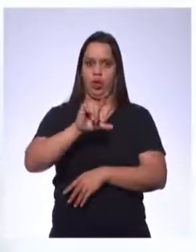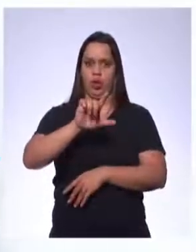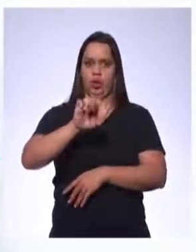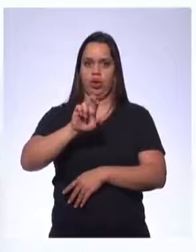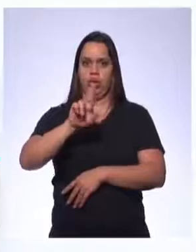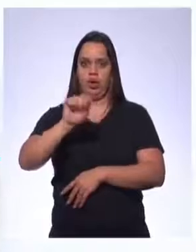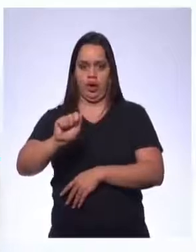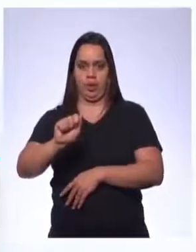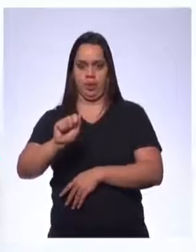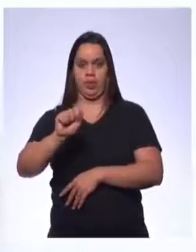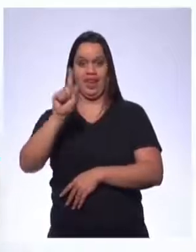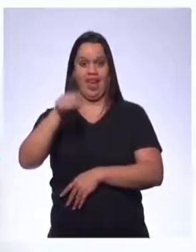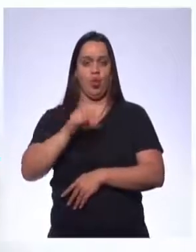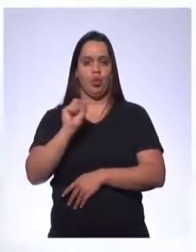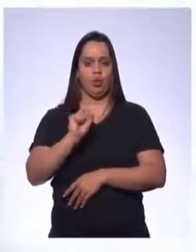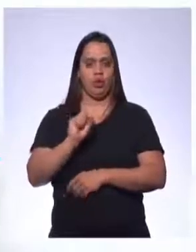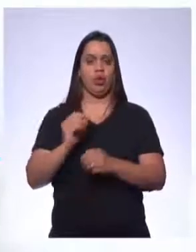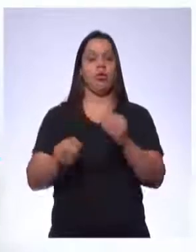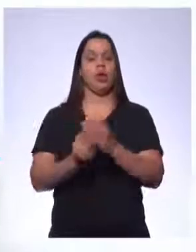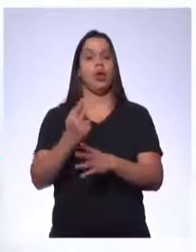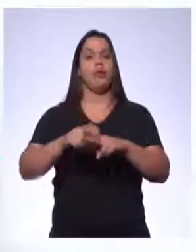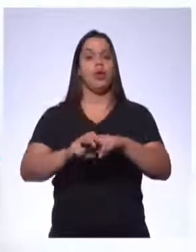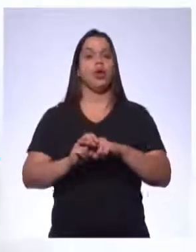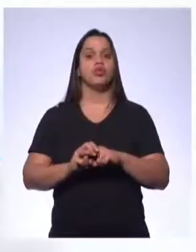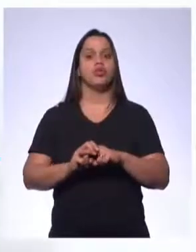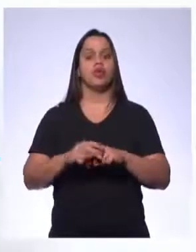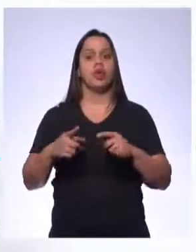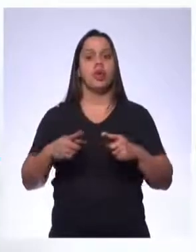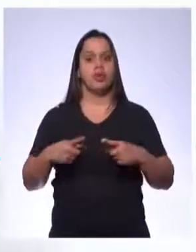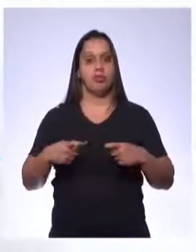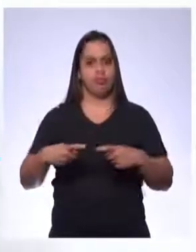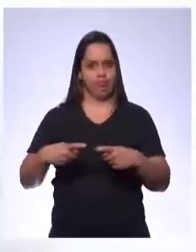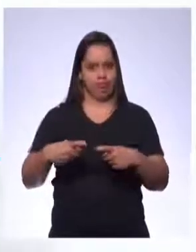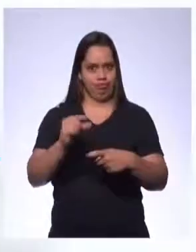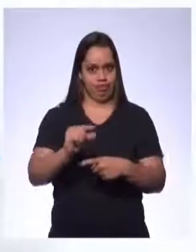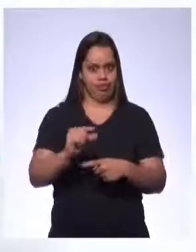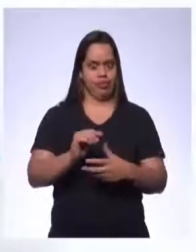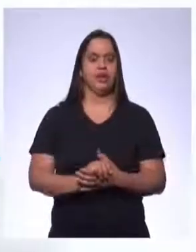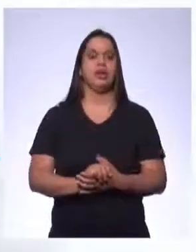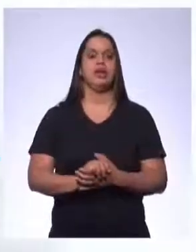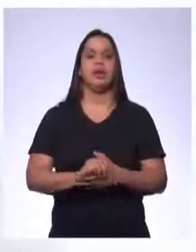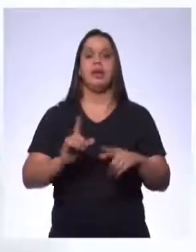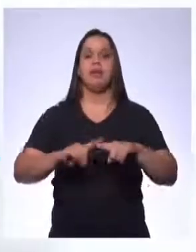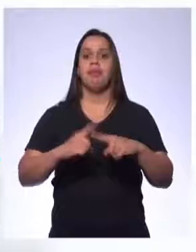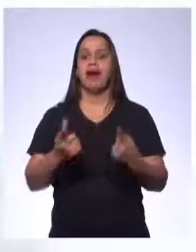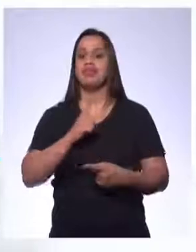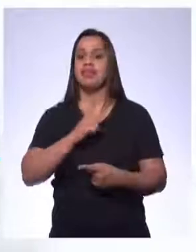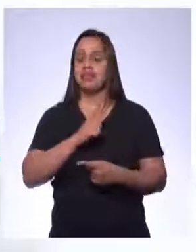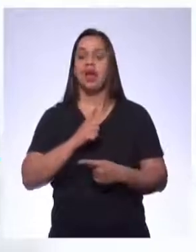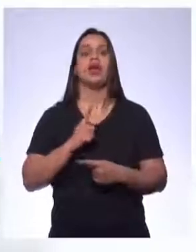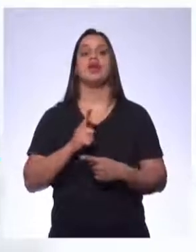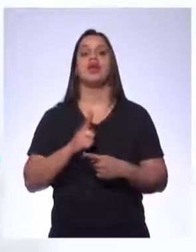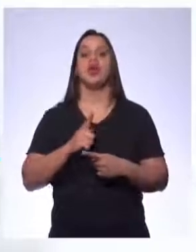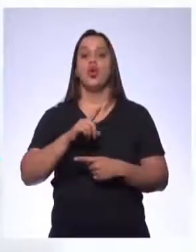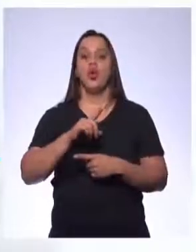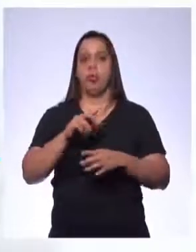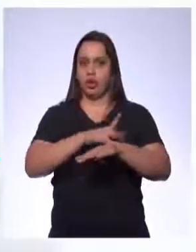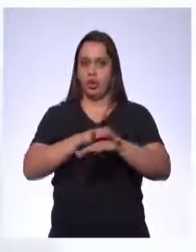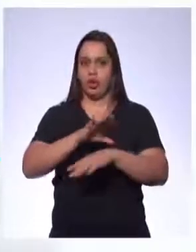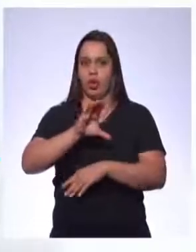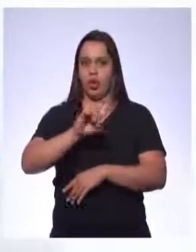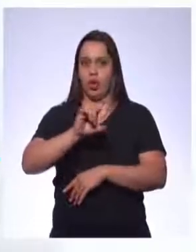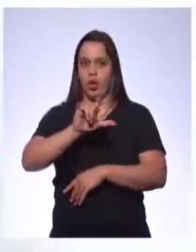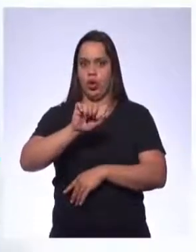Que ela é causada por bactérias, tá bom? Só que tem uma cólera que ataca as galinhas. Você imagina você ter uma